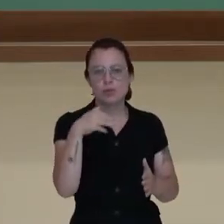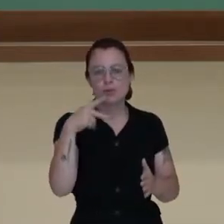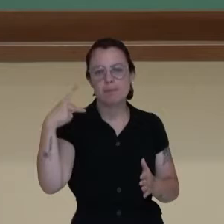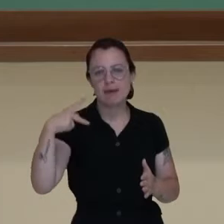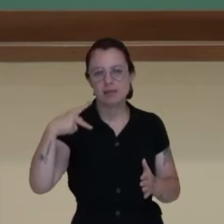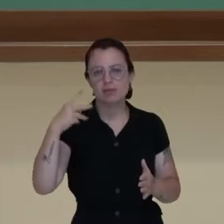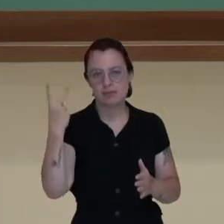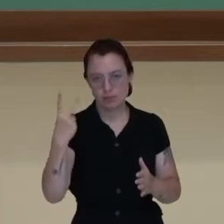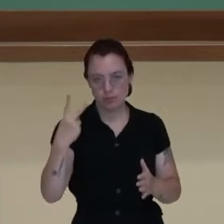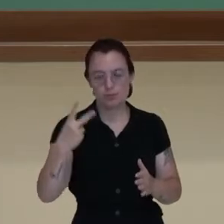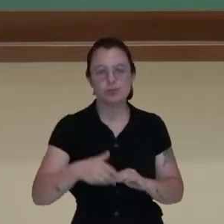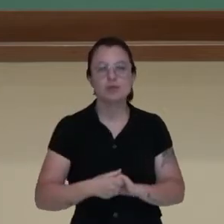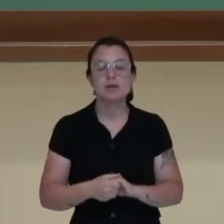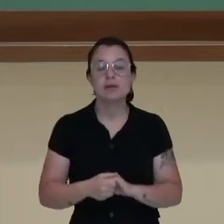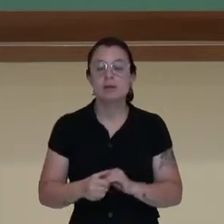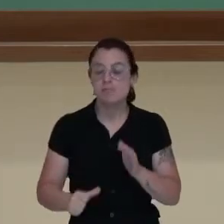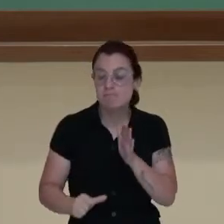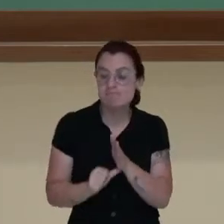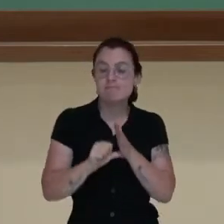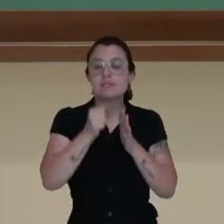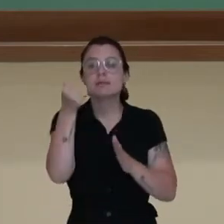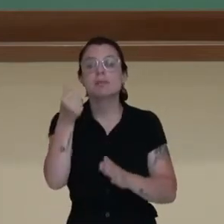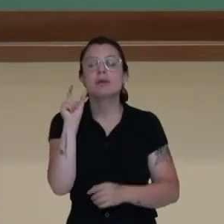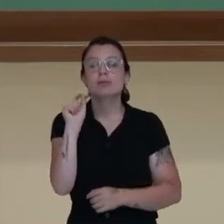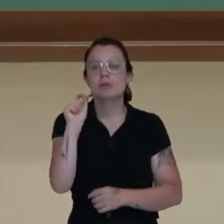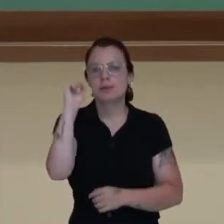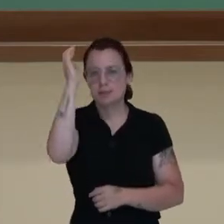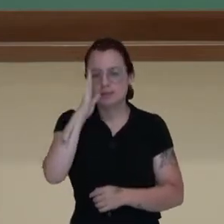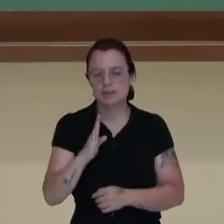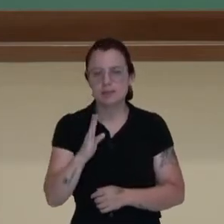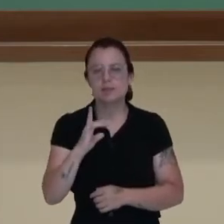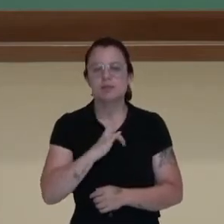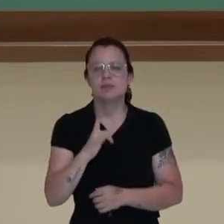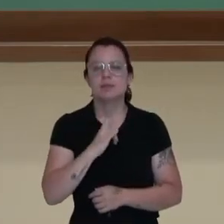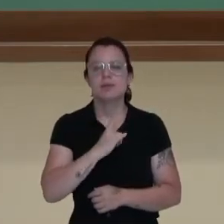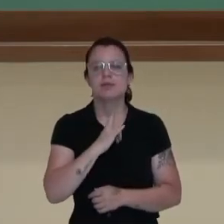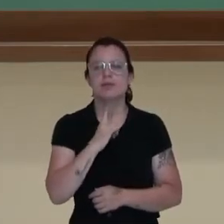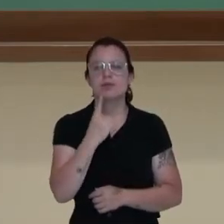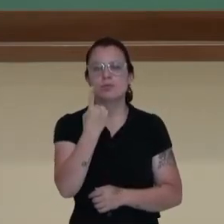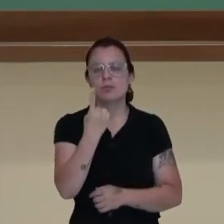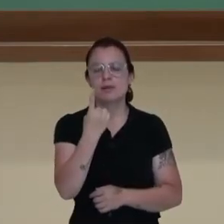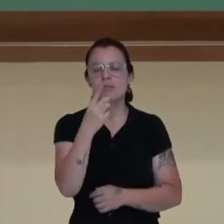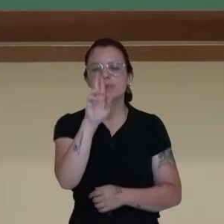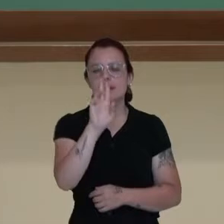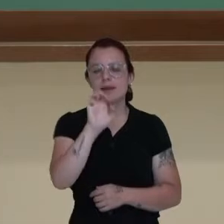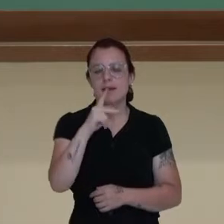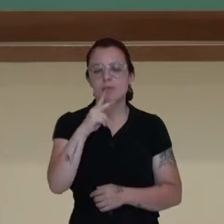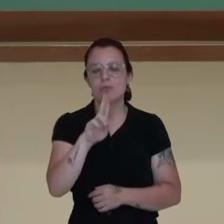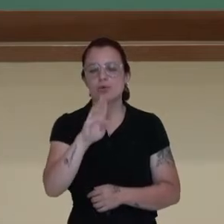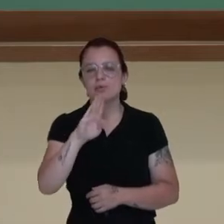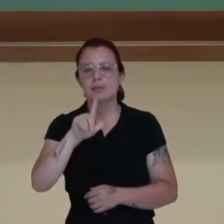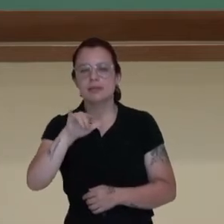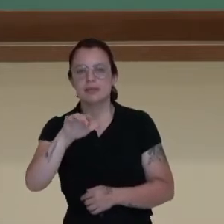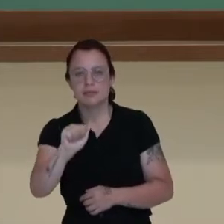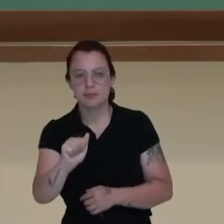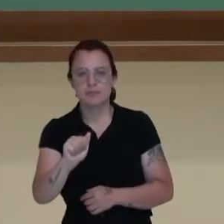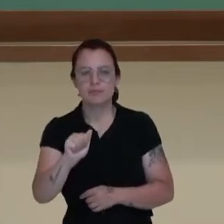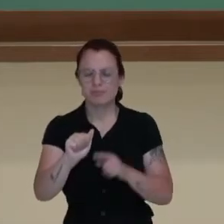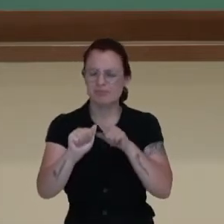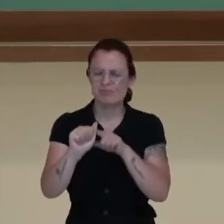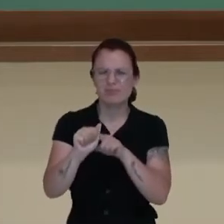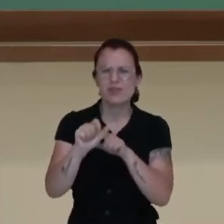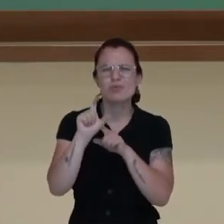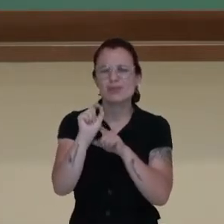havia se tornado, pela primeira vez da história dele, tinha se tornado uma república. Uma república é um